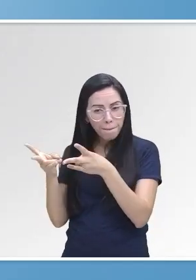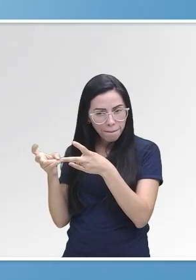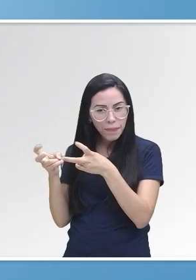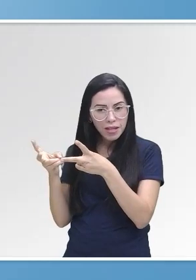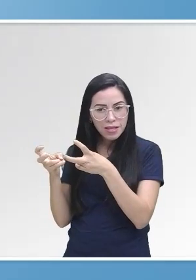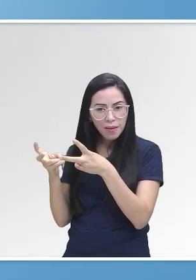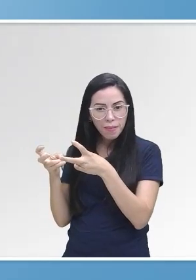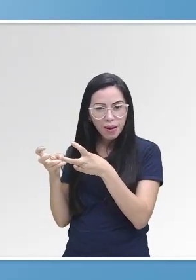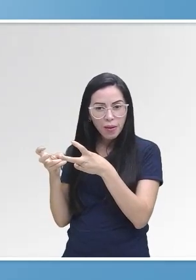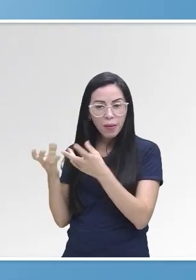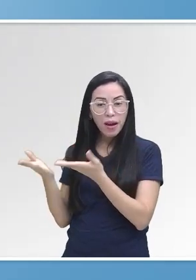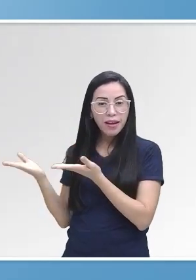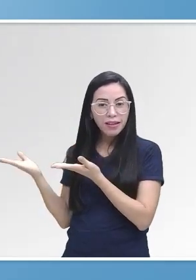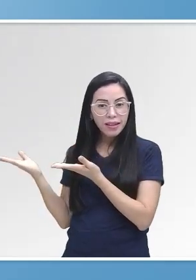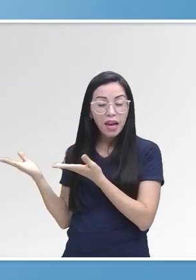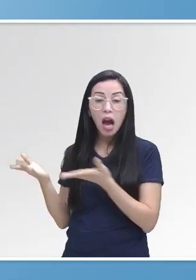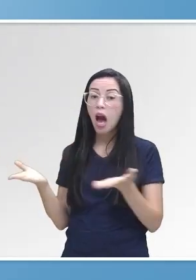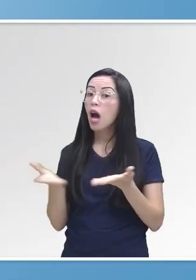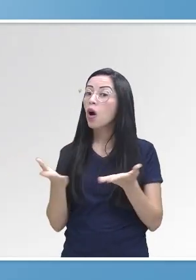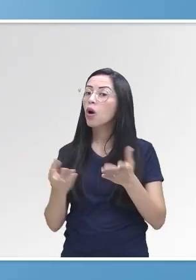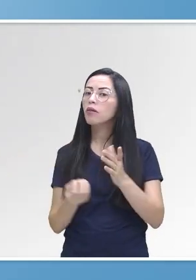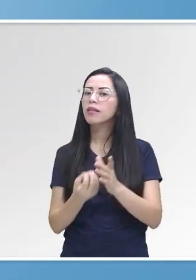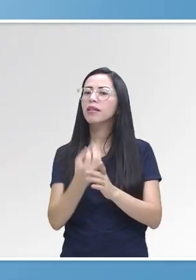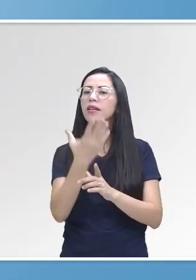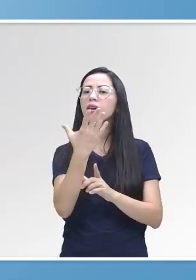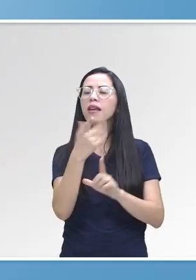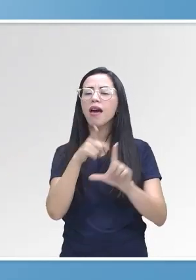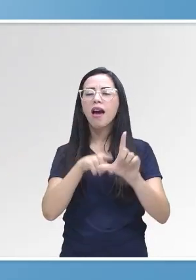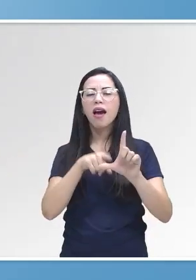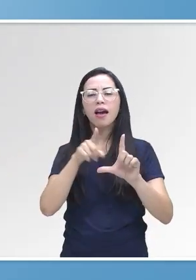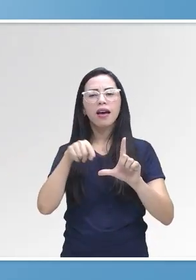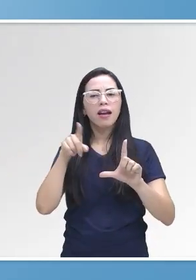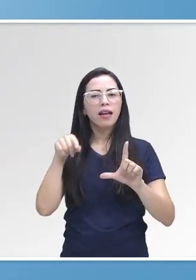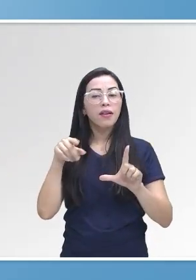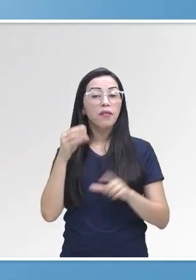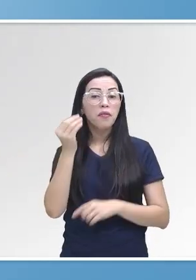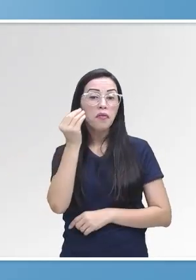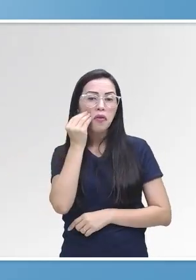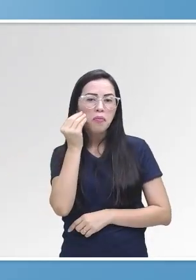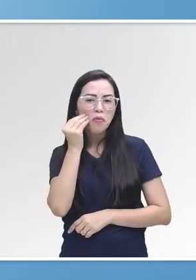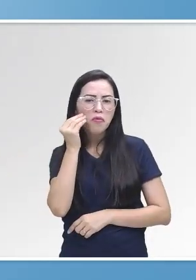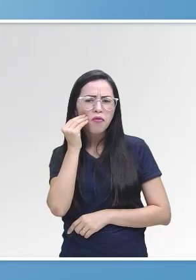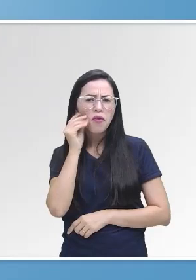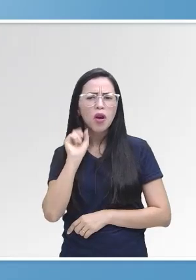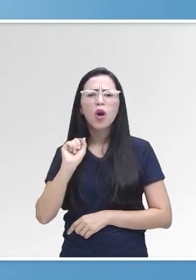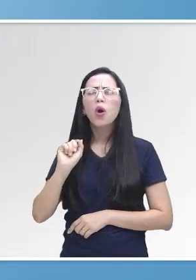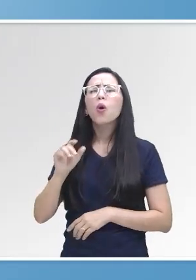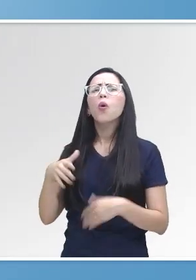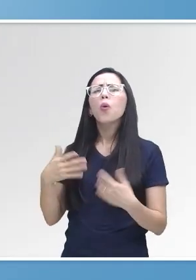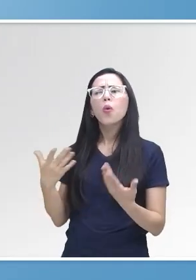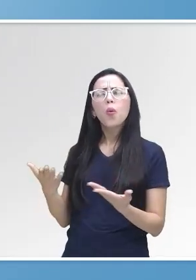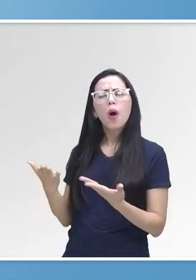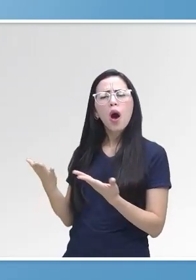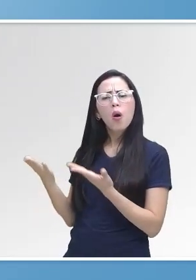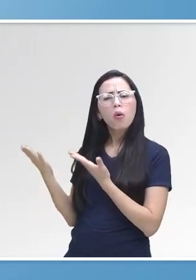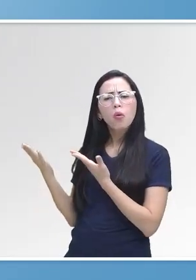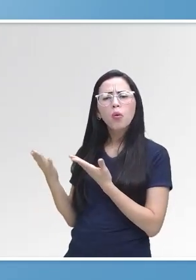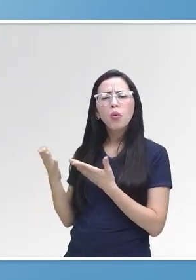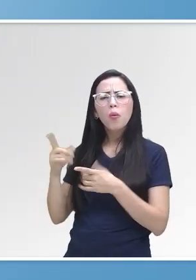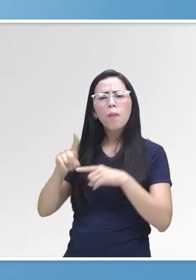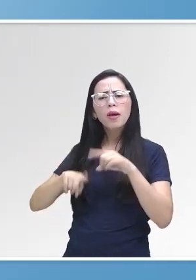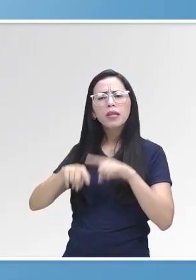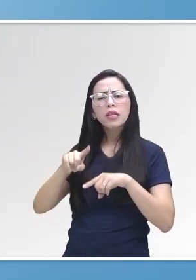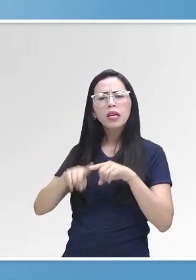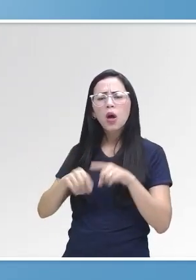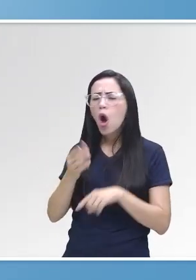o gráfico vamos ver o produto que é mais consumido na casa do Summer e o produto que